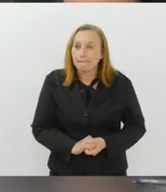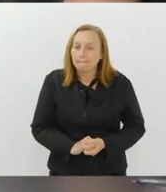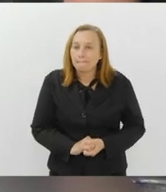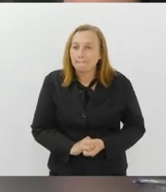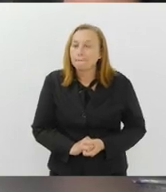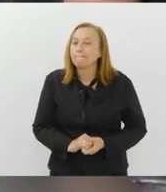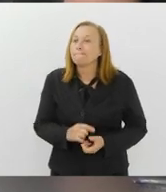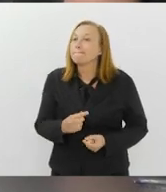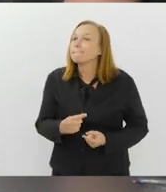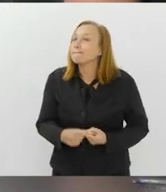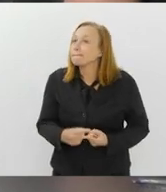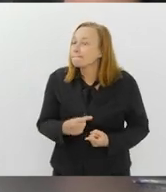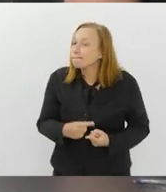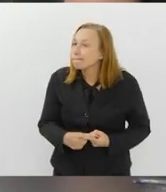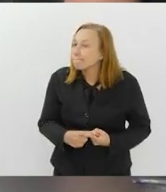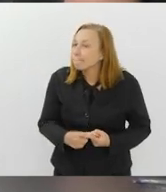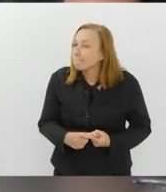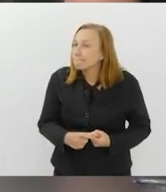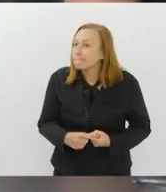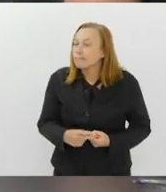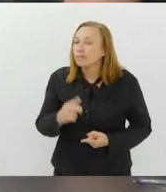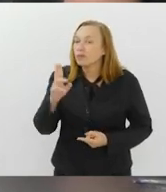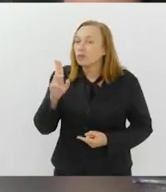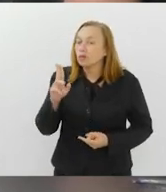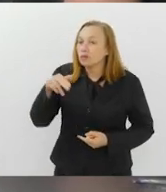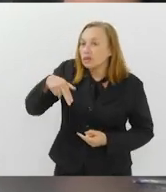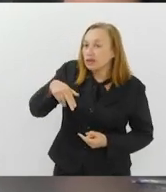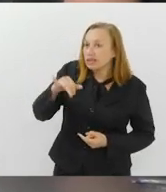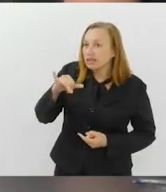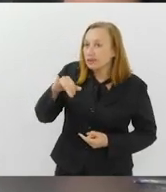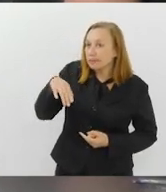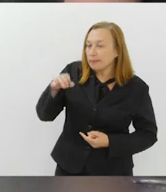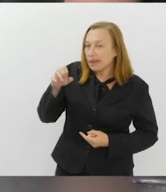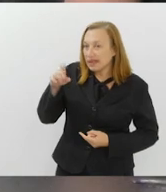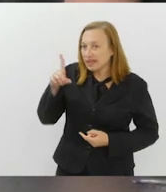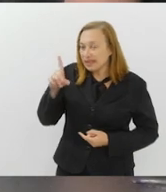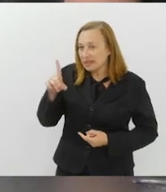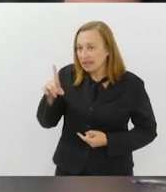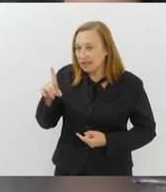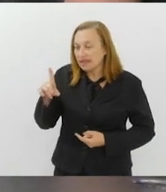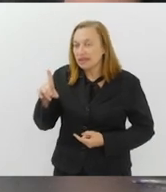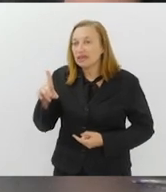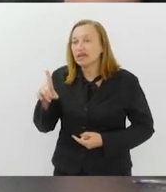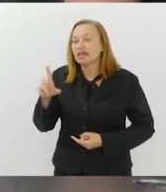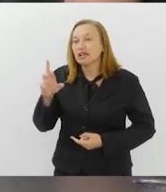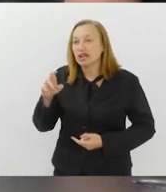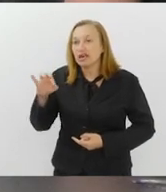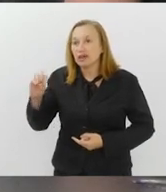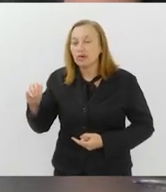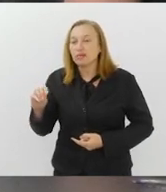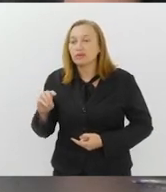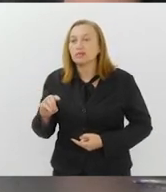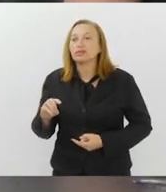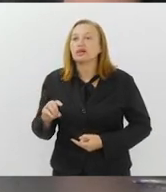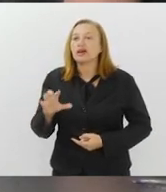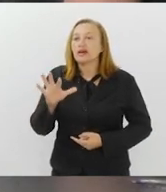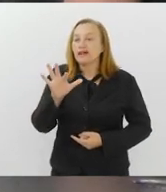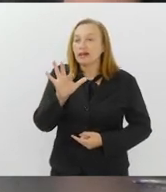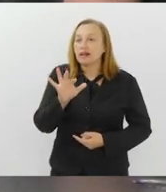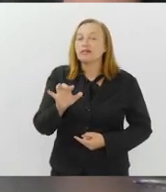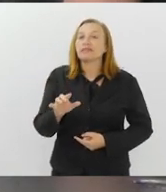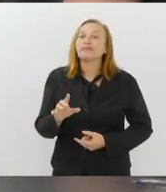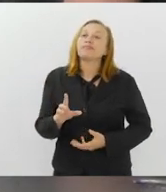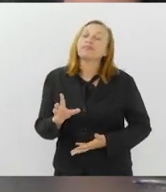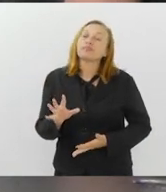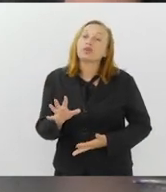por que, né, a Unimed Rio está na faixa 3? Acho importante colocar isso para esse público aqui presente. Depois eu